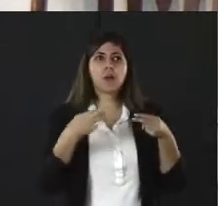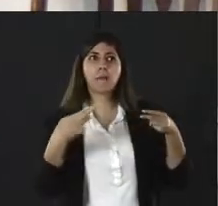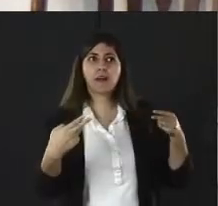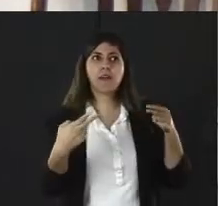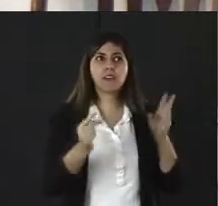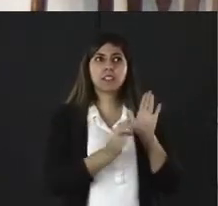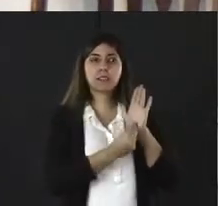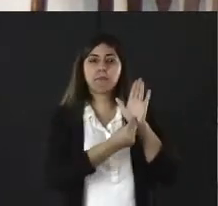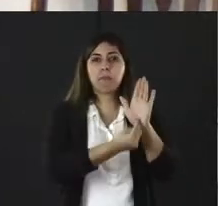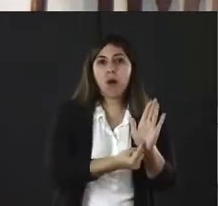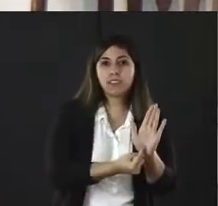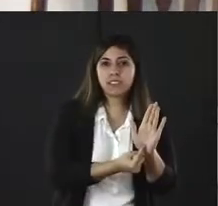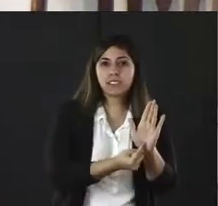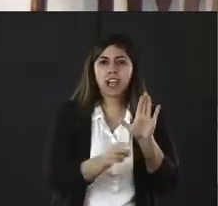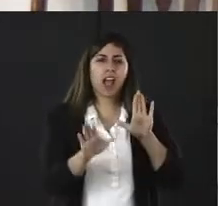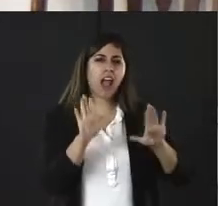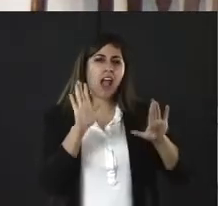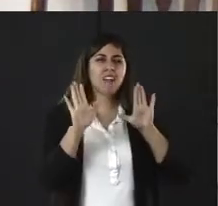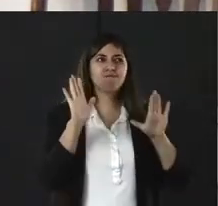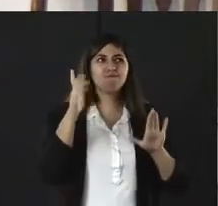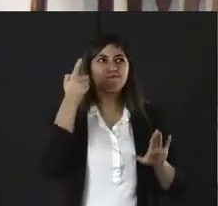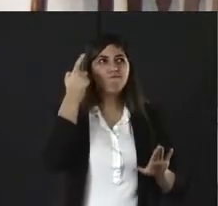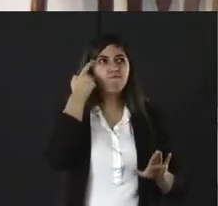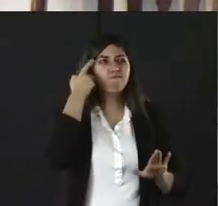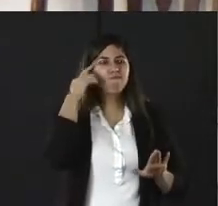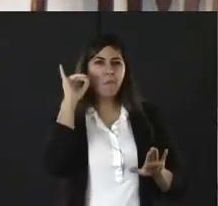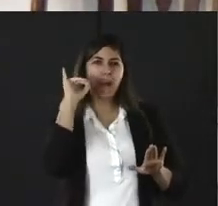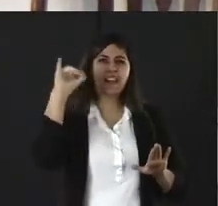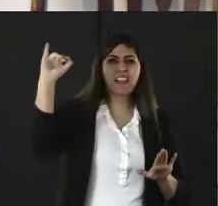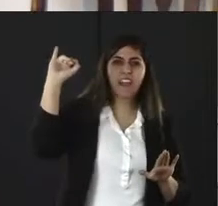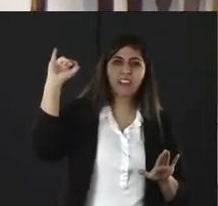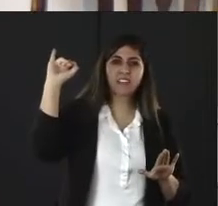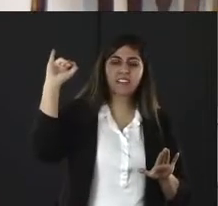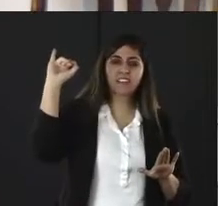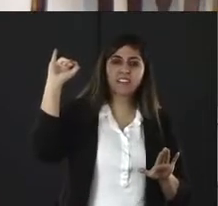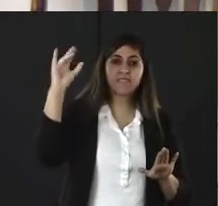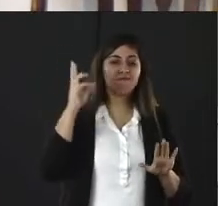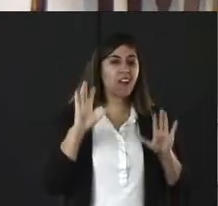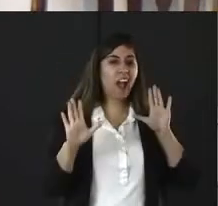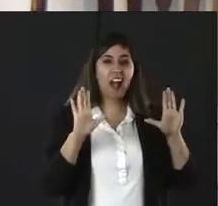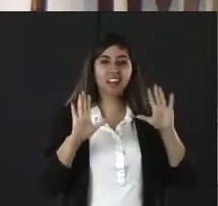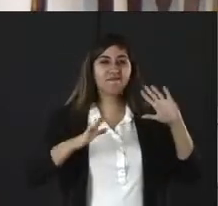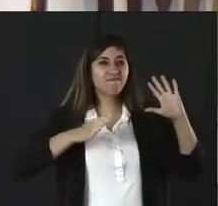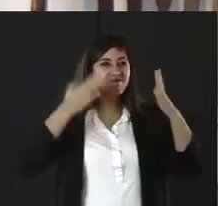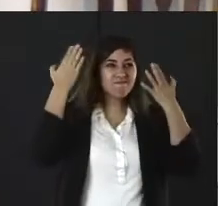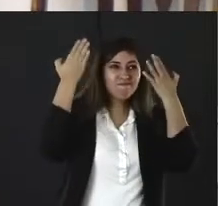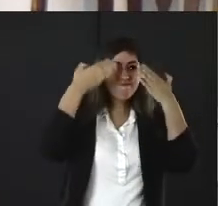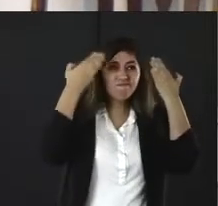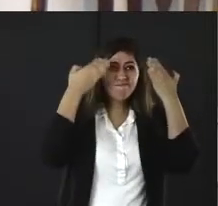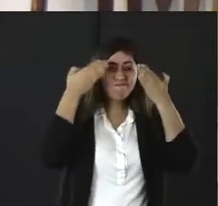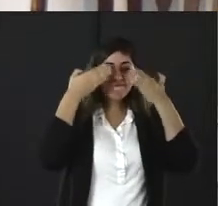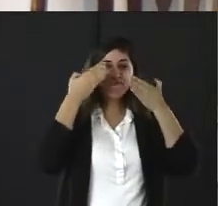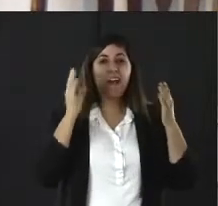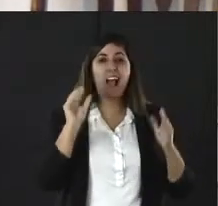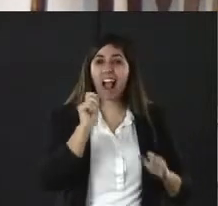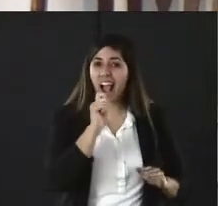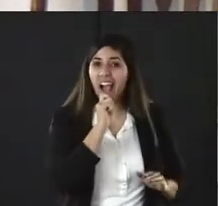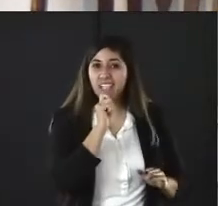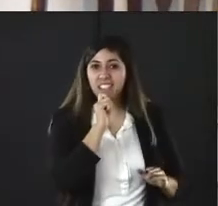verdade de algum sentido que ainda não vemos e não o